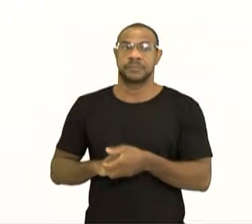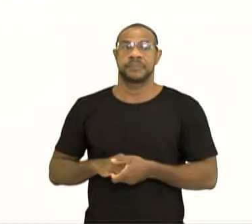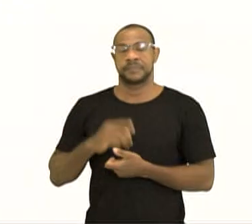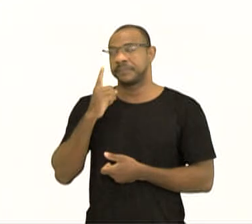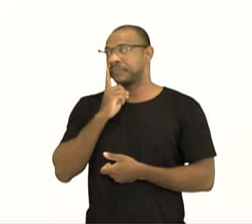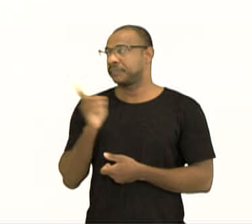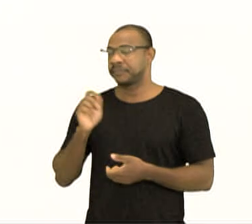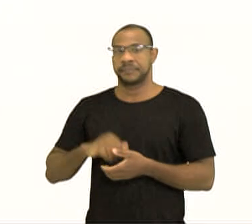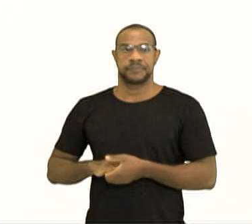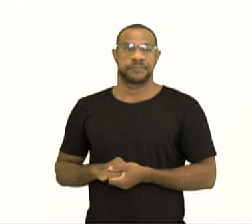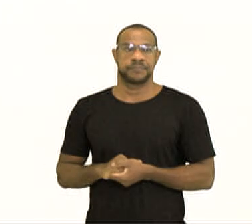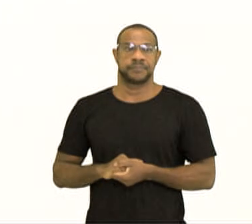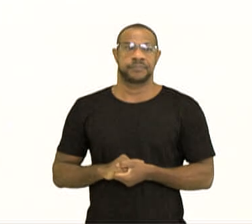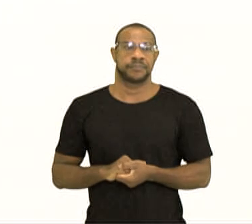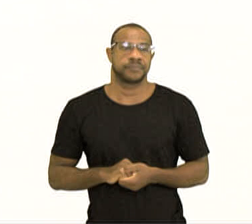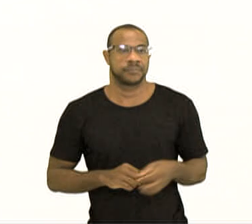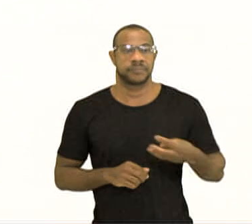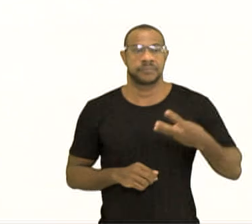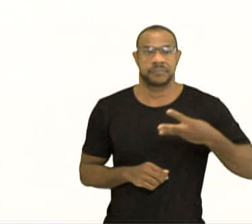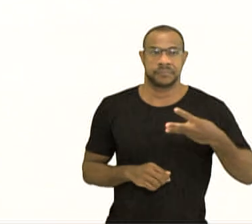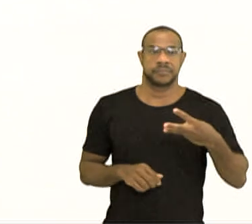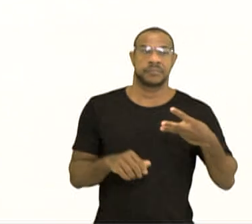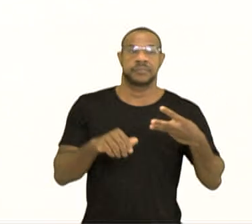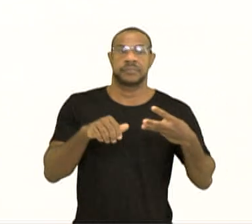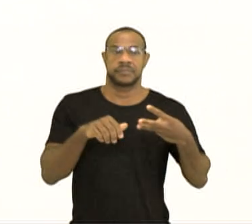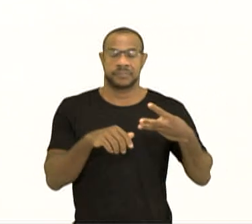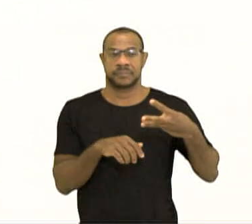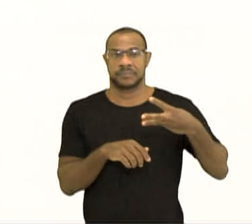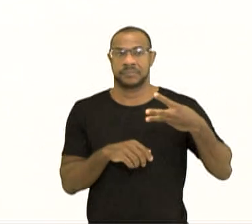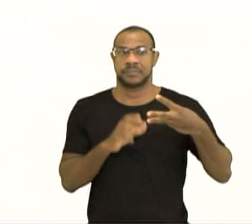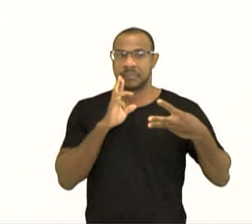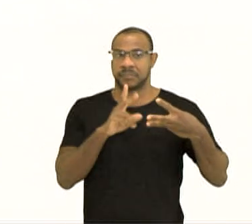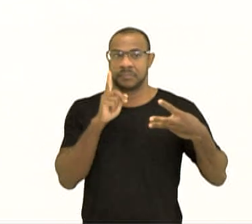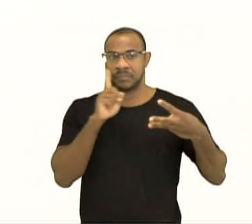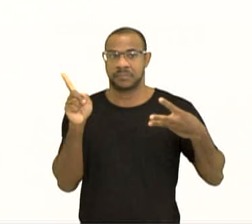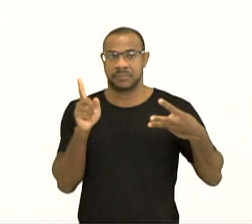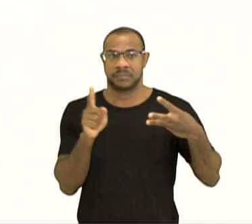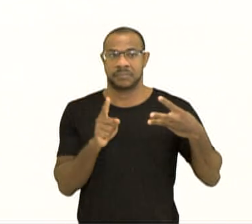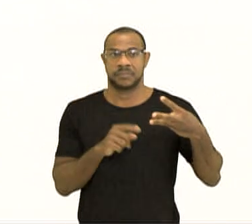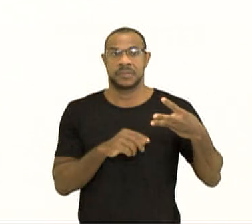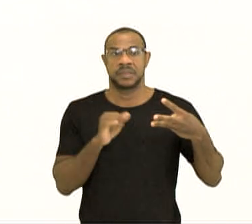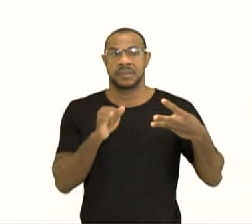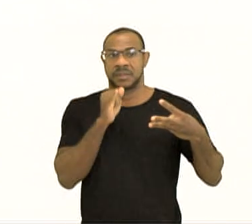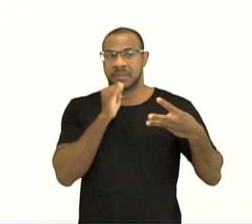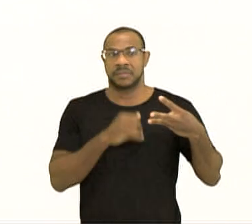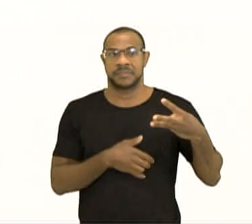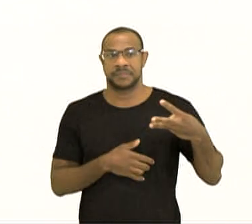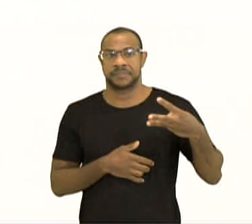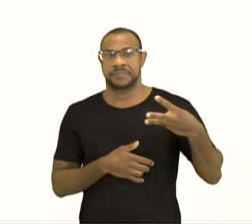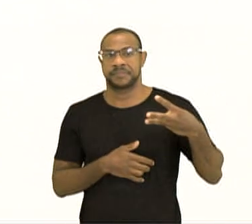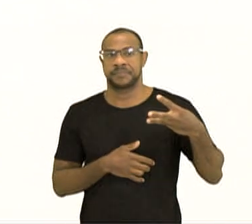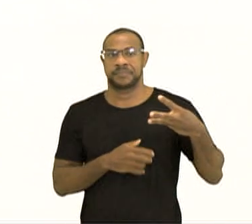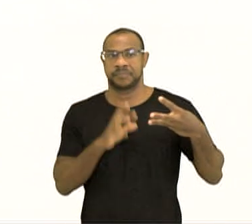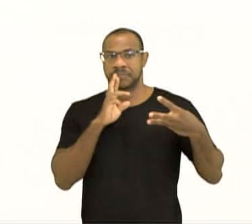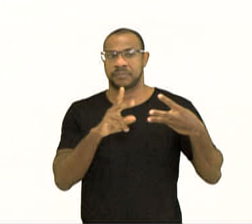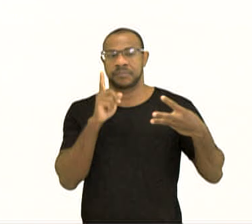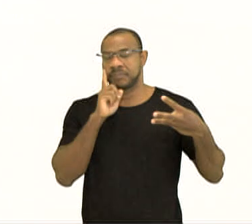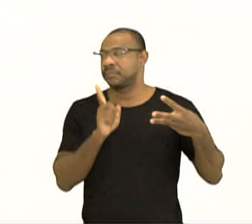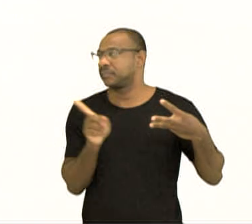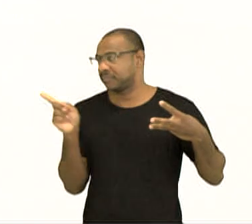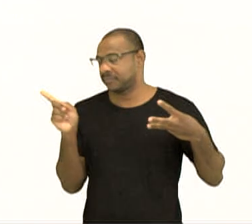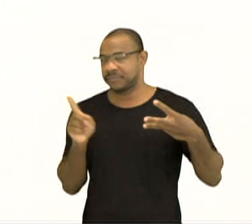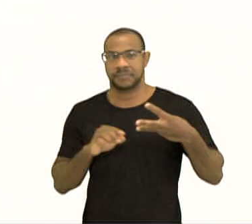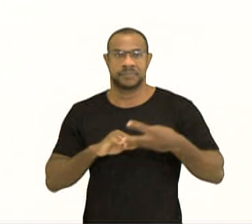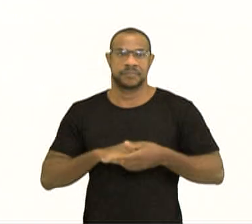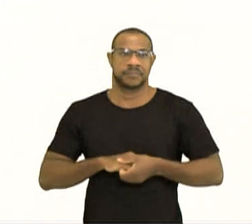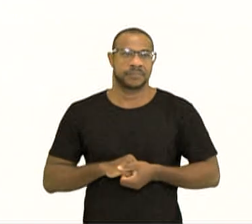3. Yes, I watch sports on TV. Se fosse negativa, no, I don't watch sports